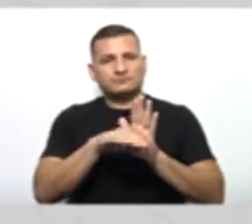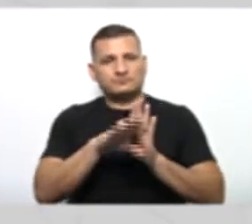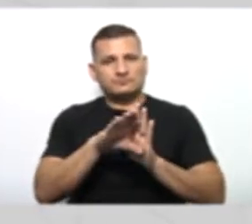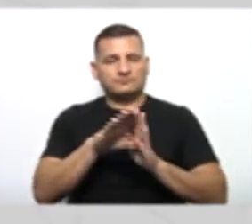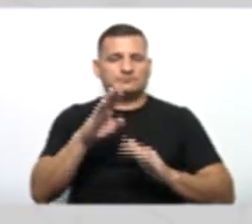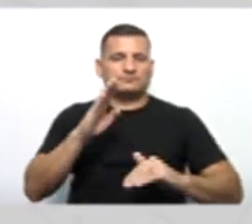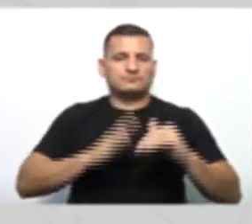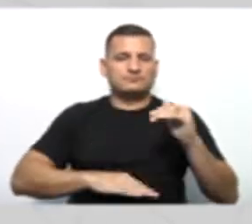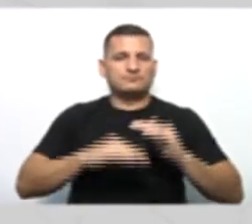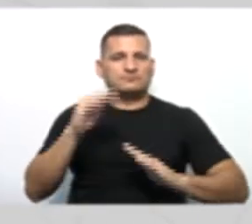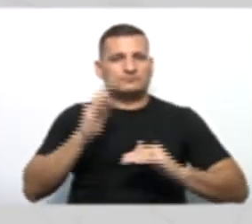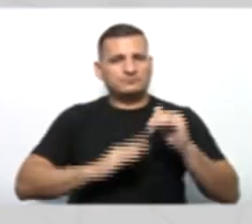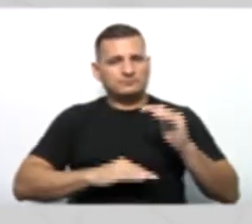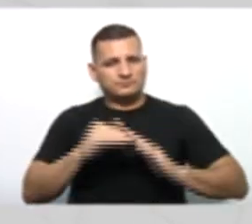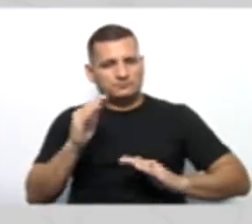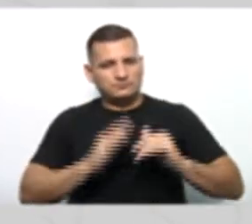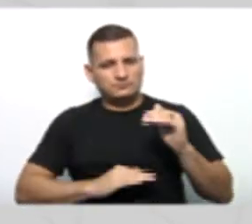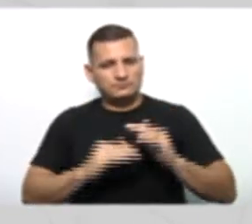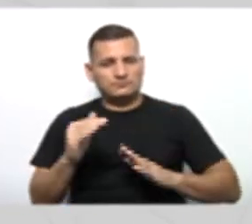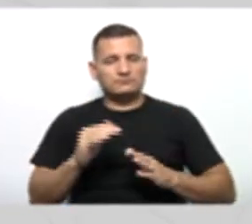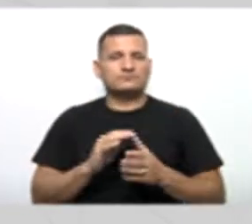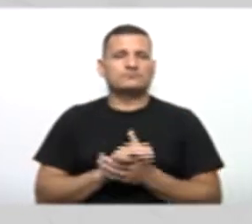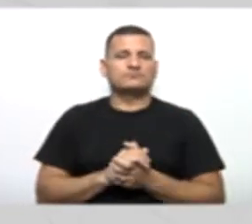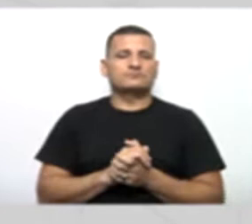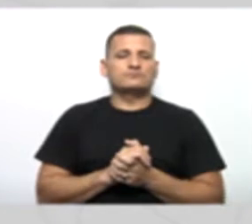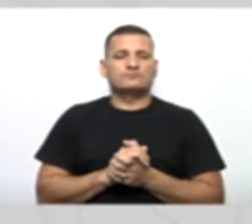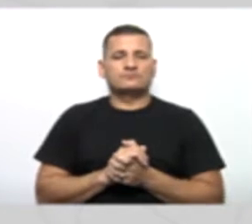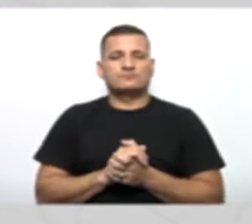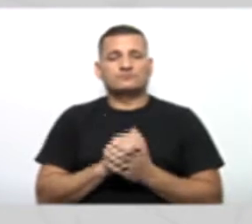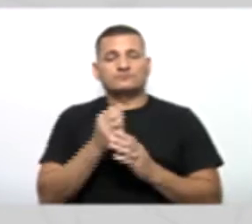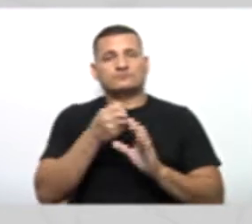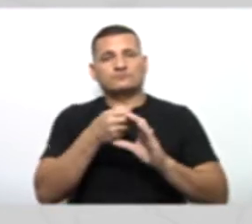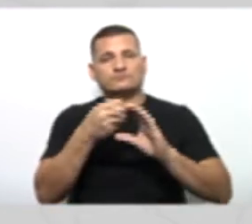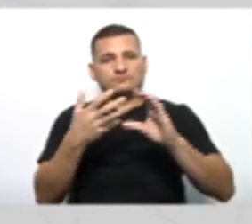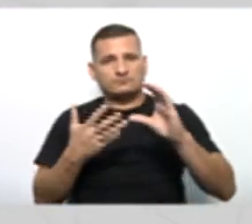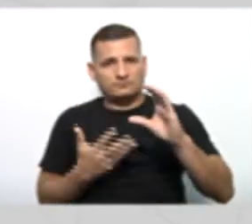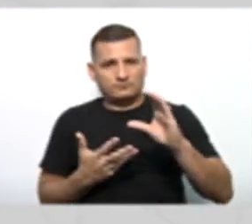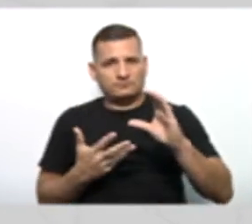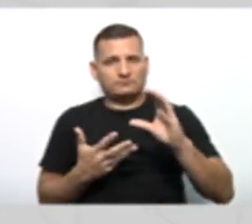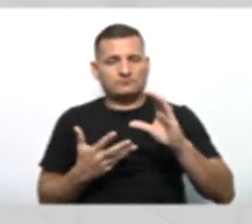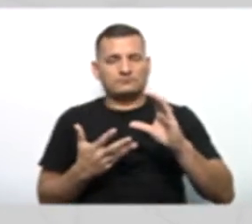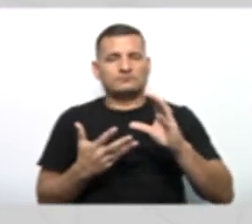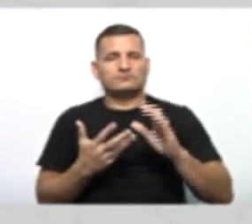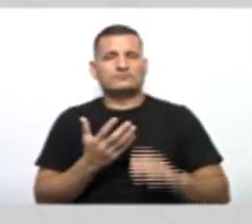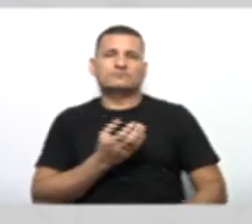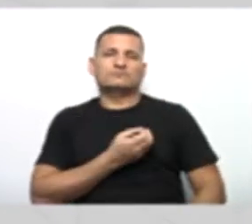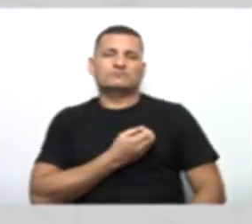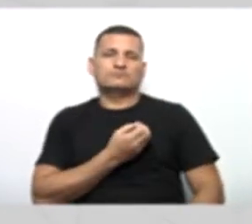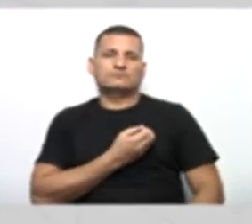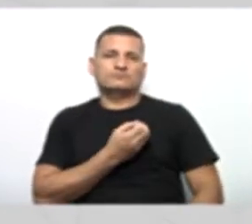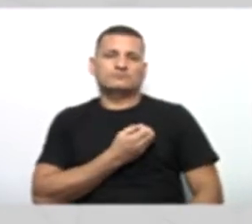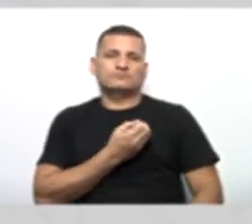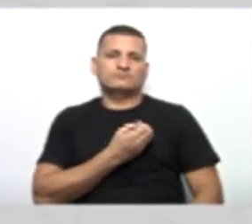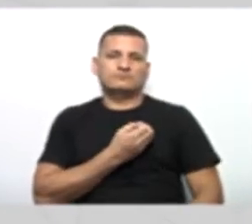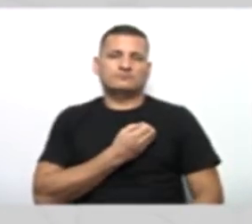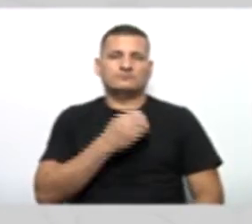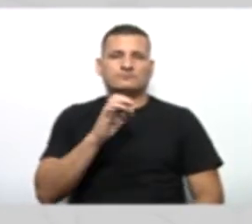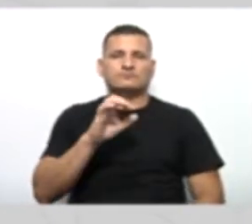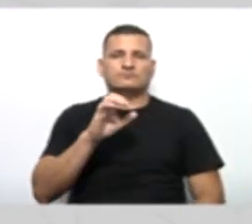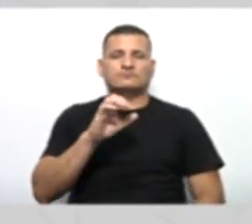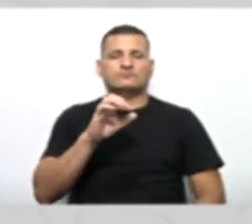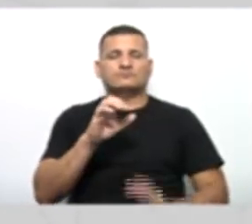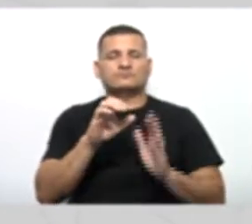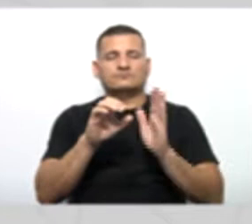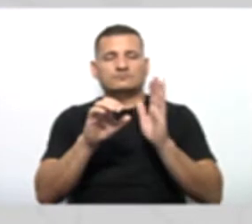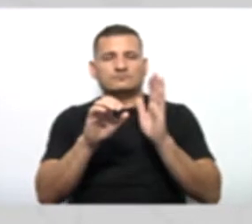profissão e as virtudes que seu exercício exige caracterizar o código de ética empresarial e profissional